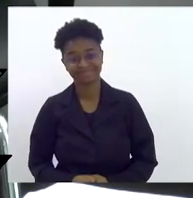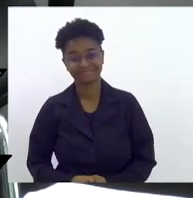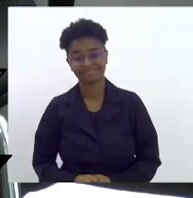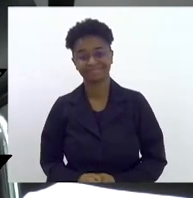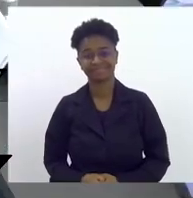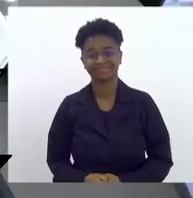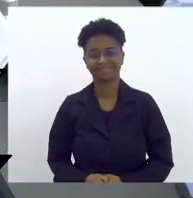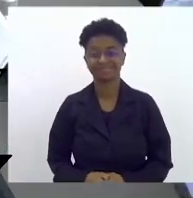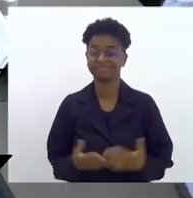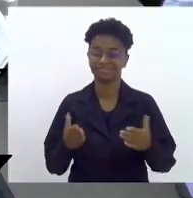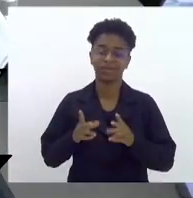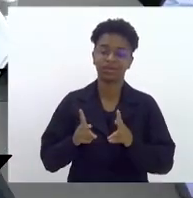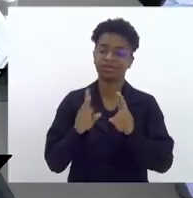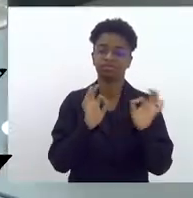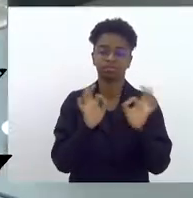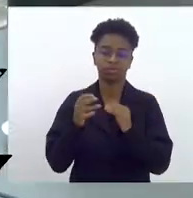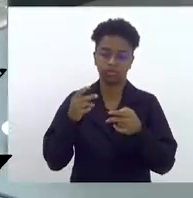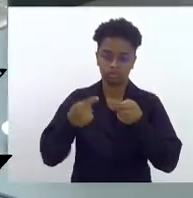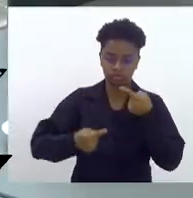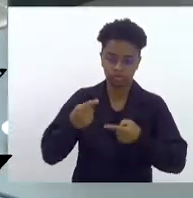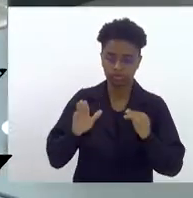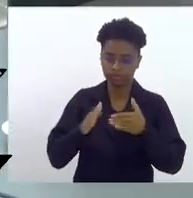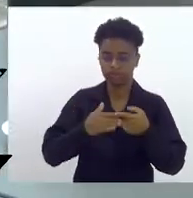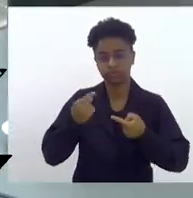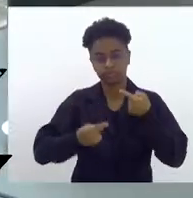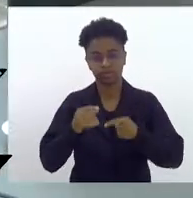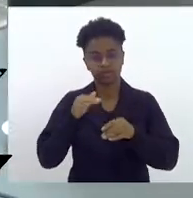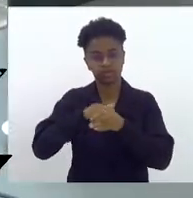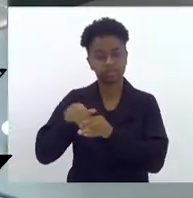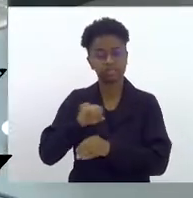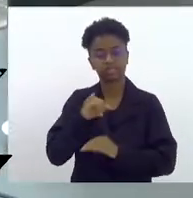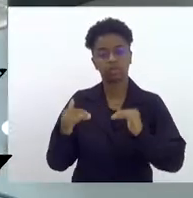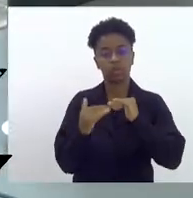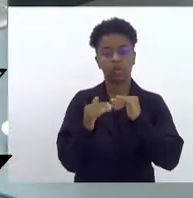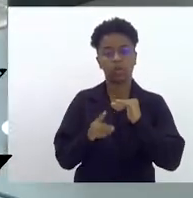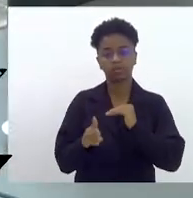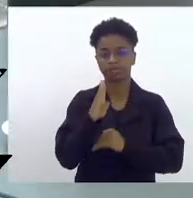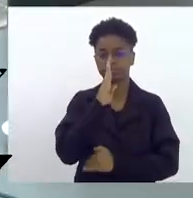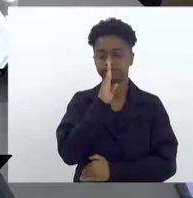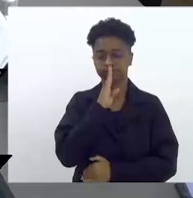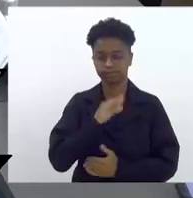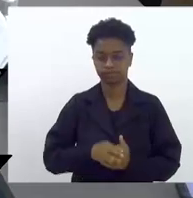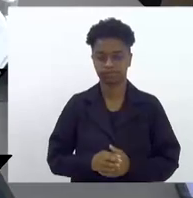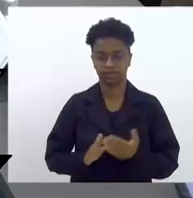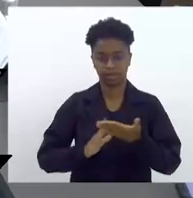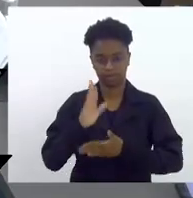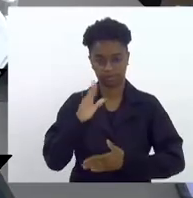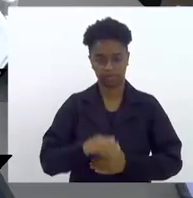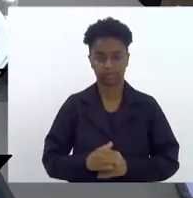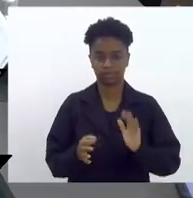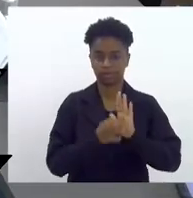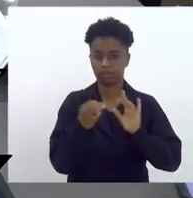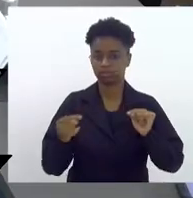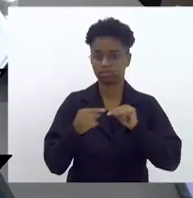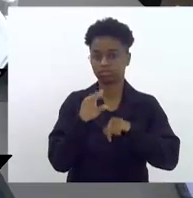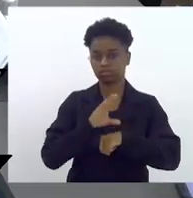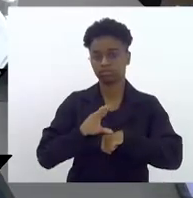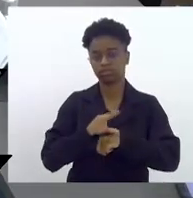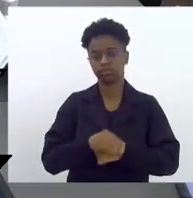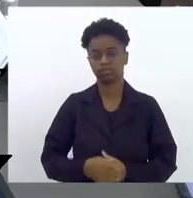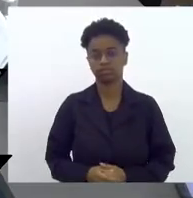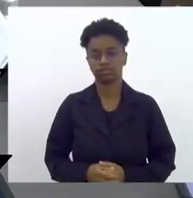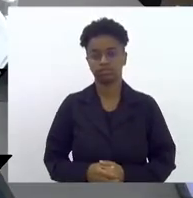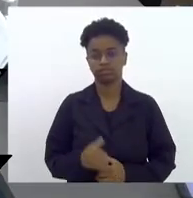Então vamos adiante não havendo Quem Queira discutir encerrar a discussão e votação seus permaneçam Como estão aprovado parecia pela constitucionalidade